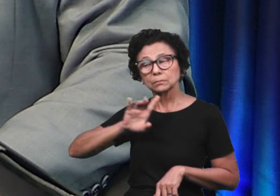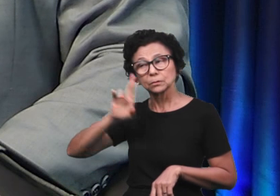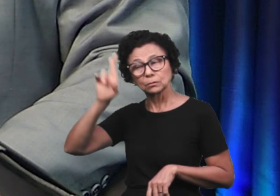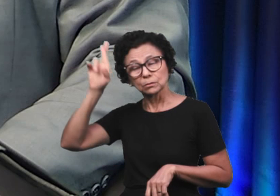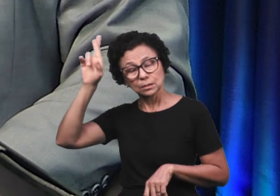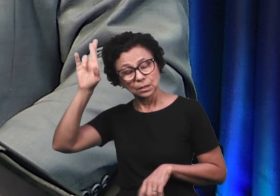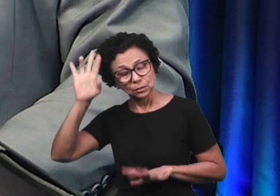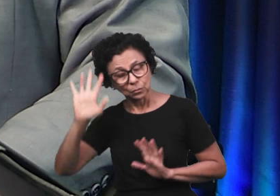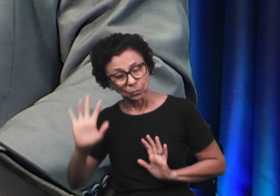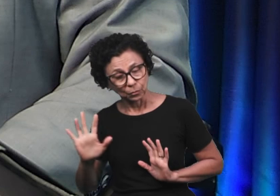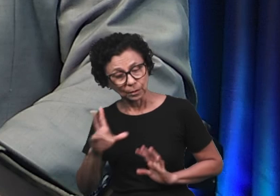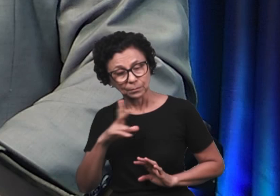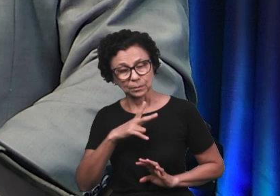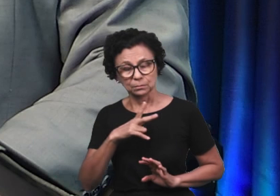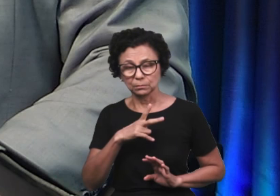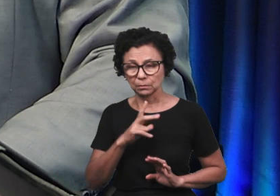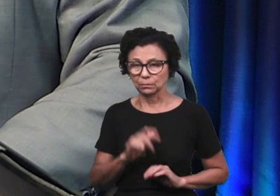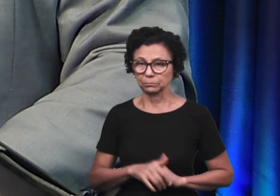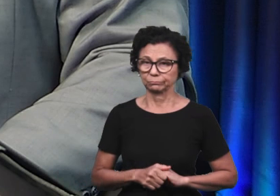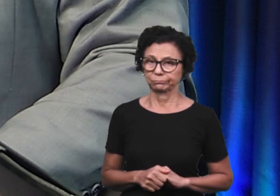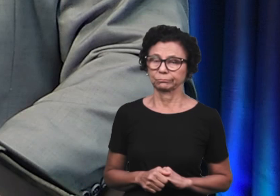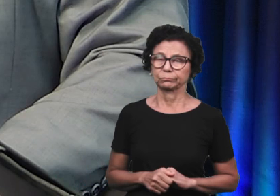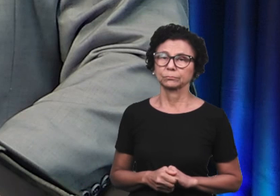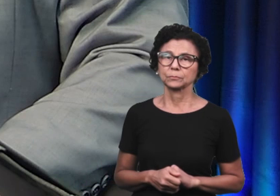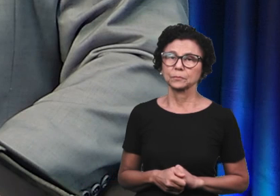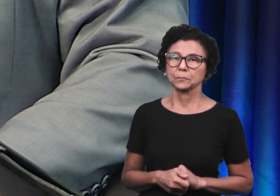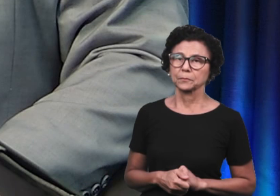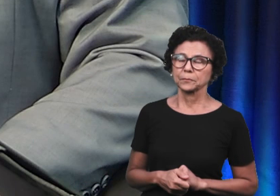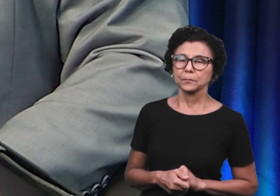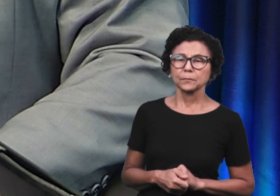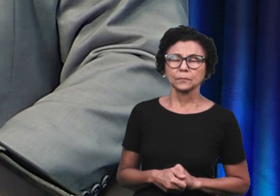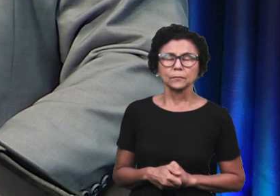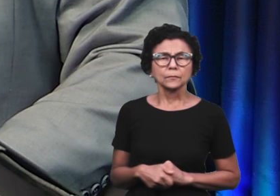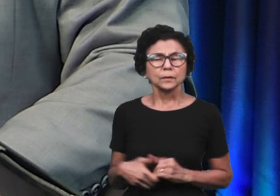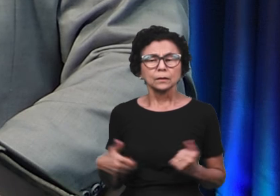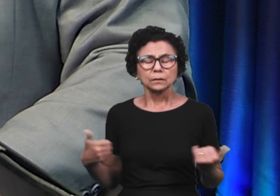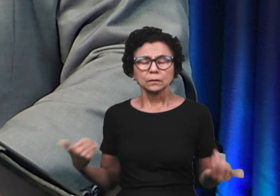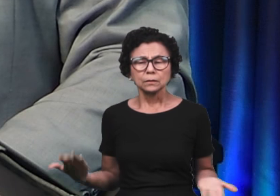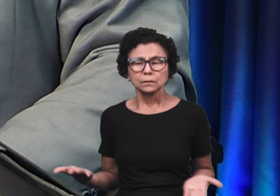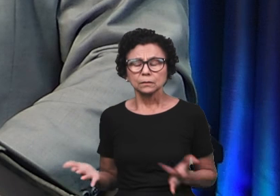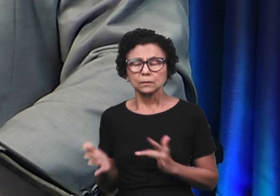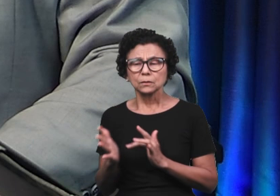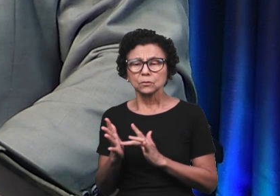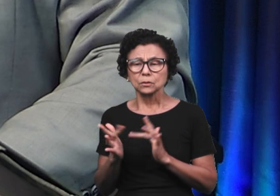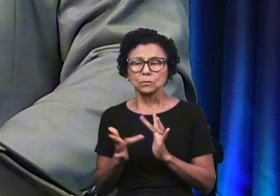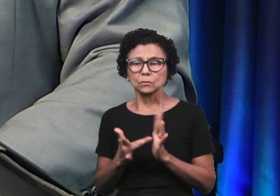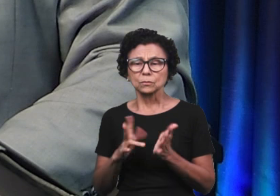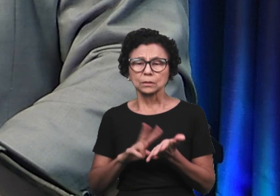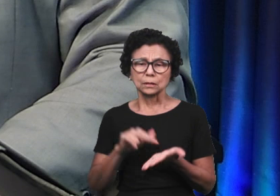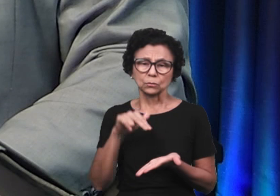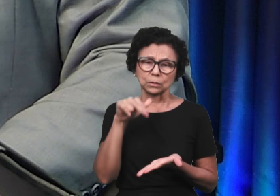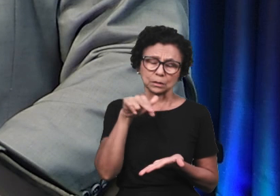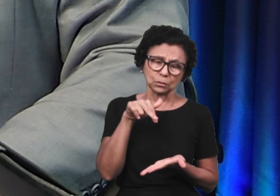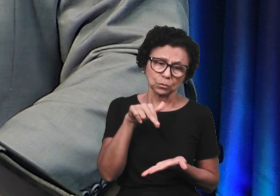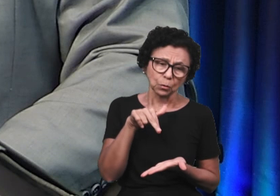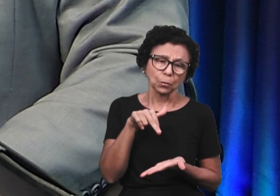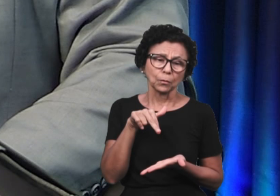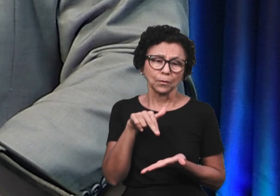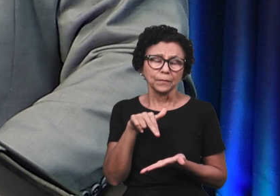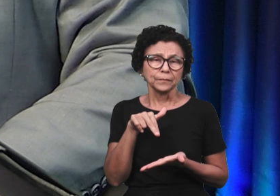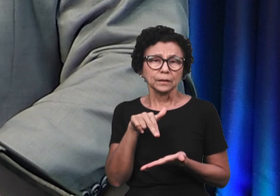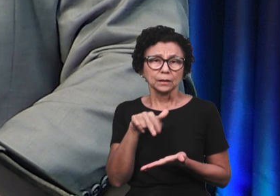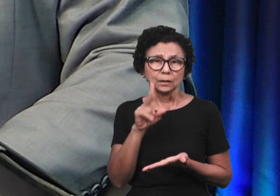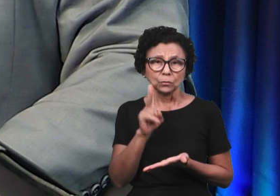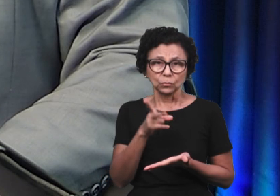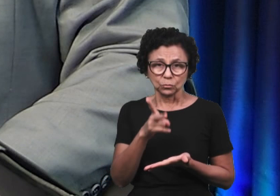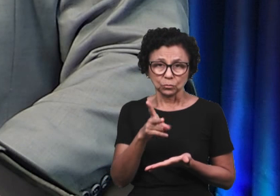experiência coletiva, é pessoal. E Jesus ressuscitado, ele ficou entre nós 40